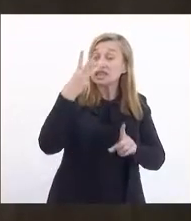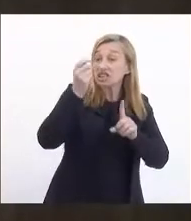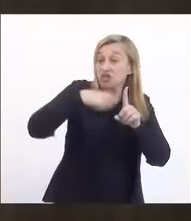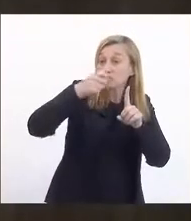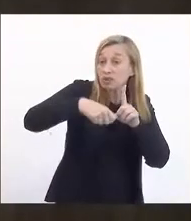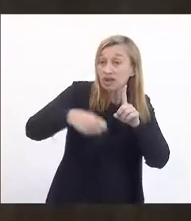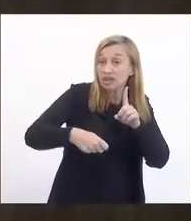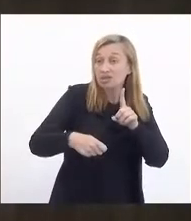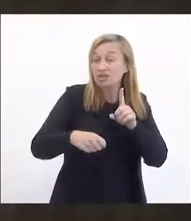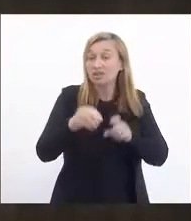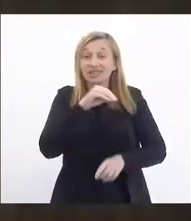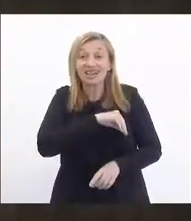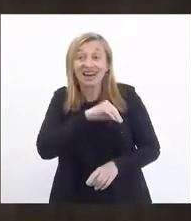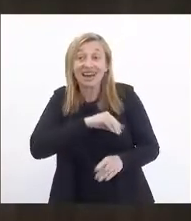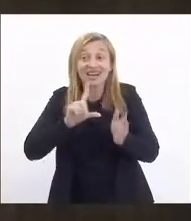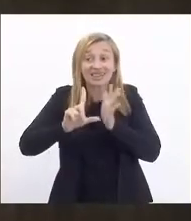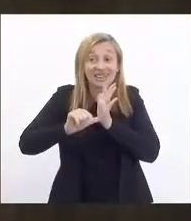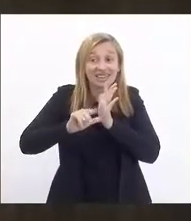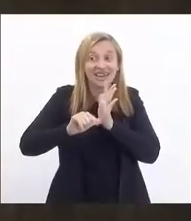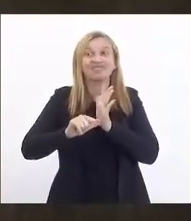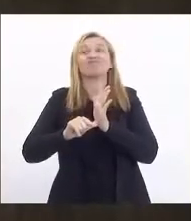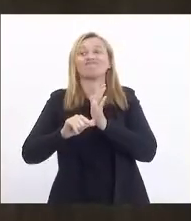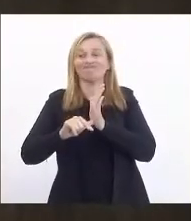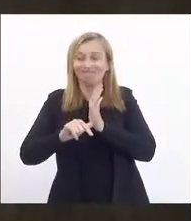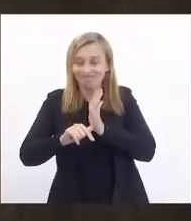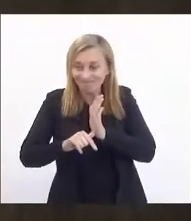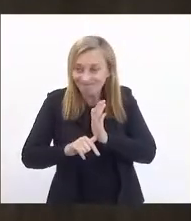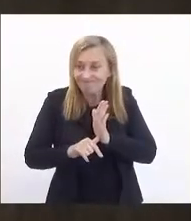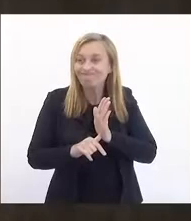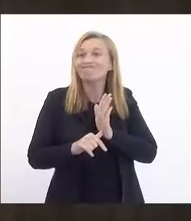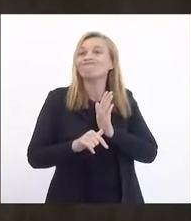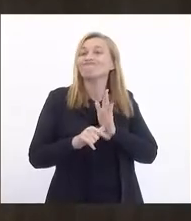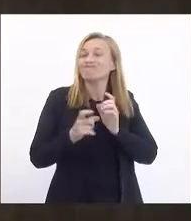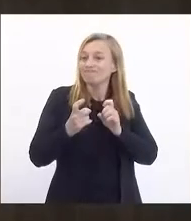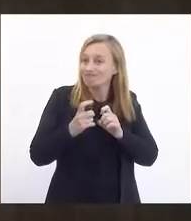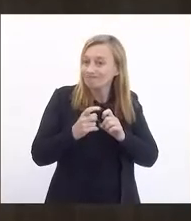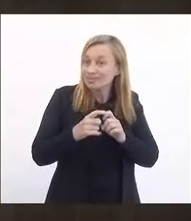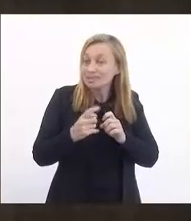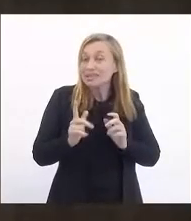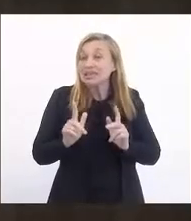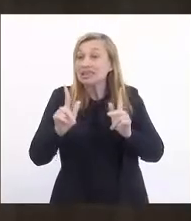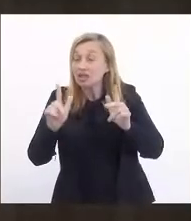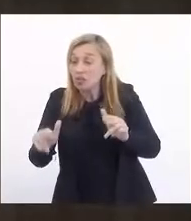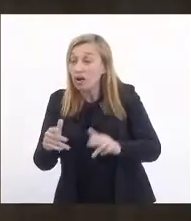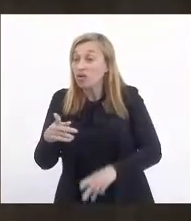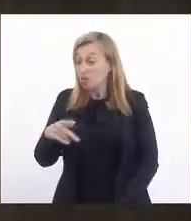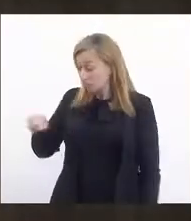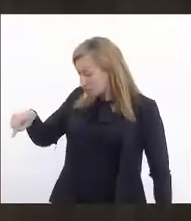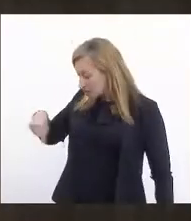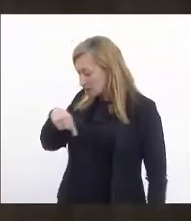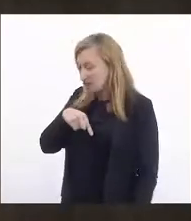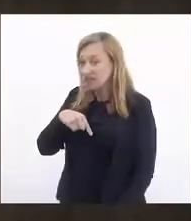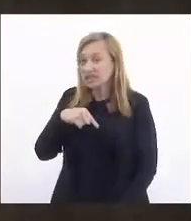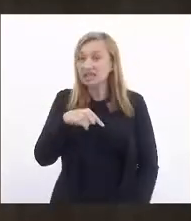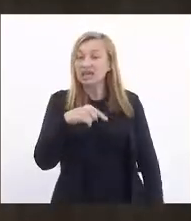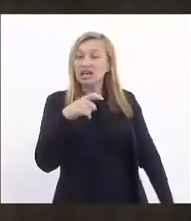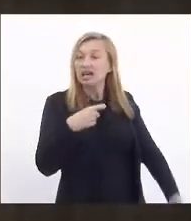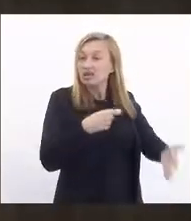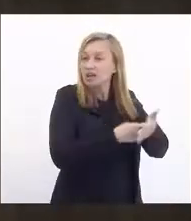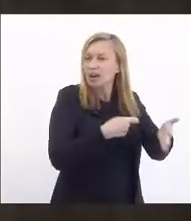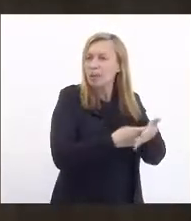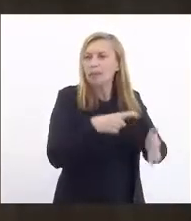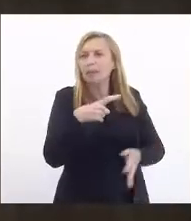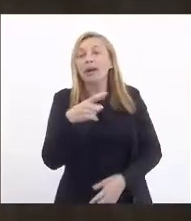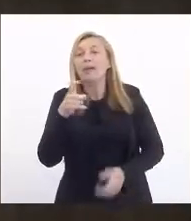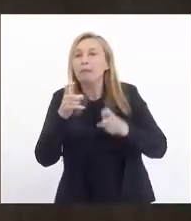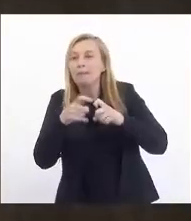salários atrasados três meses de salários atrasados da mesma forma que eu venho aqui denunciar médico dormioco